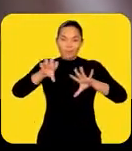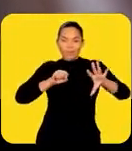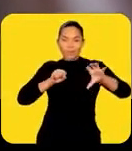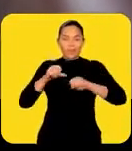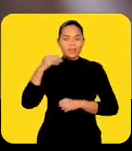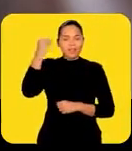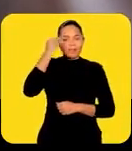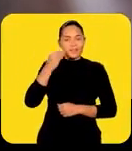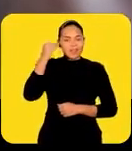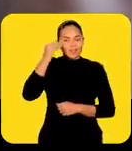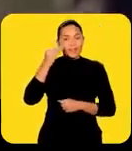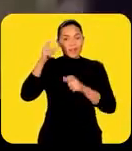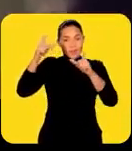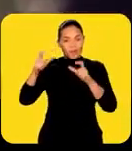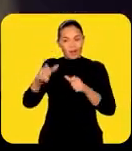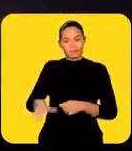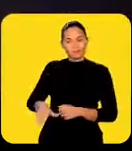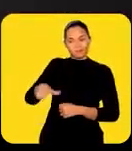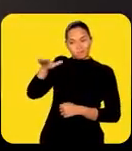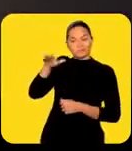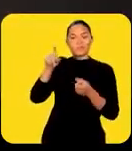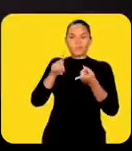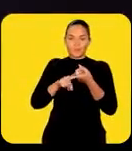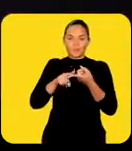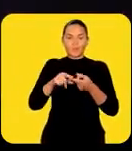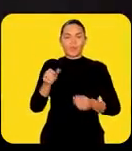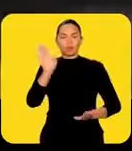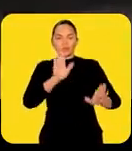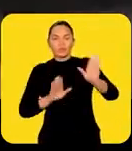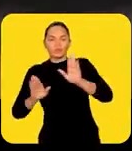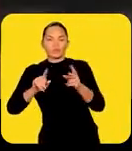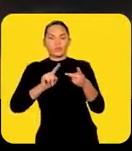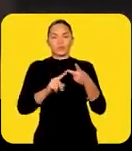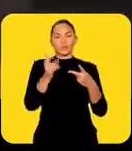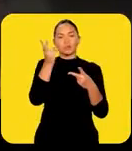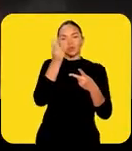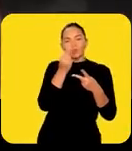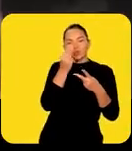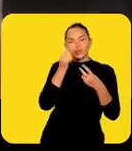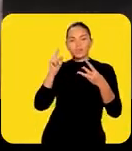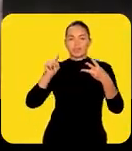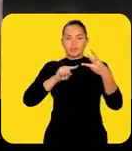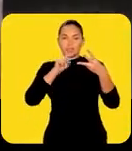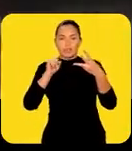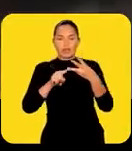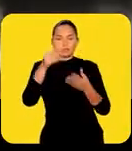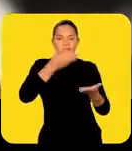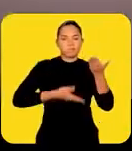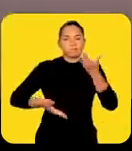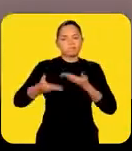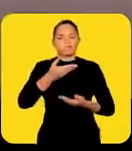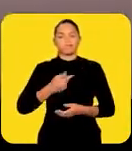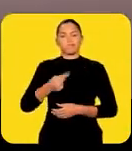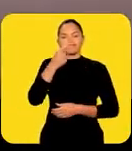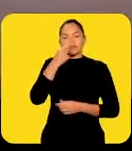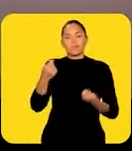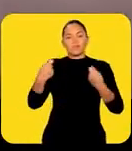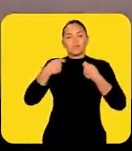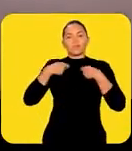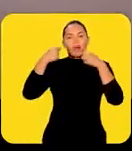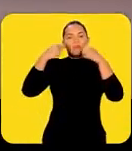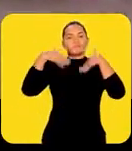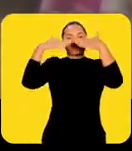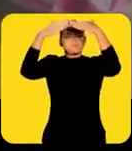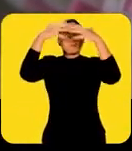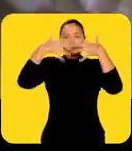partir das experiências e do ambiente que a gente cresce. O cuidado, a nutrição, a interação e o afeto podem ajudar a